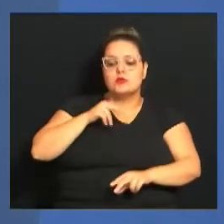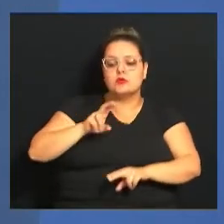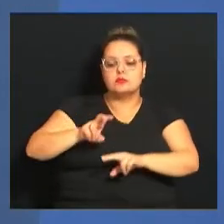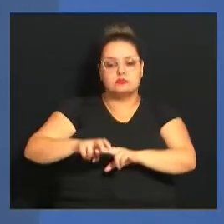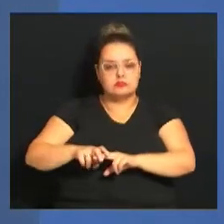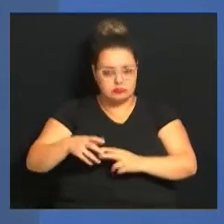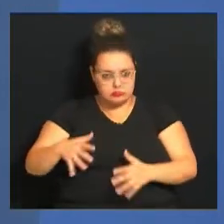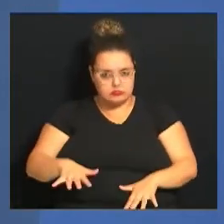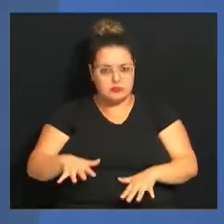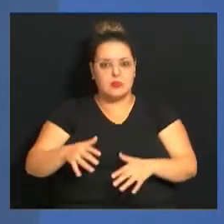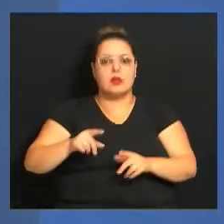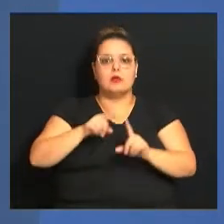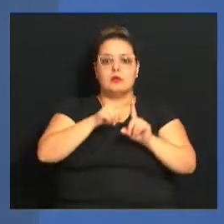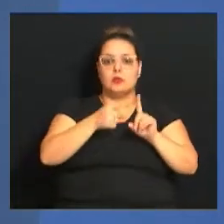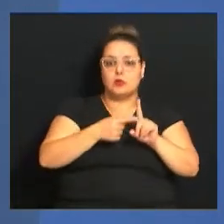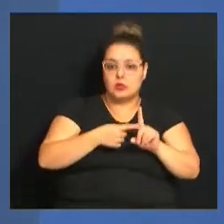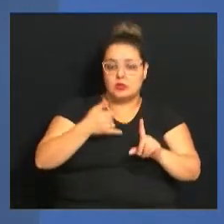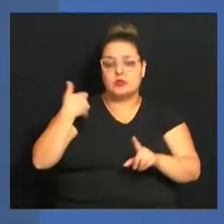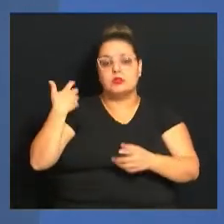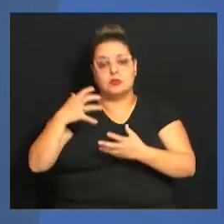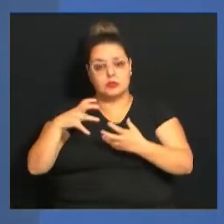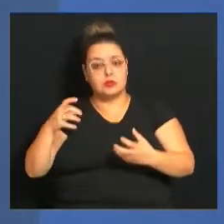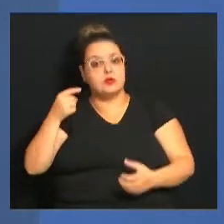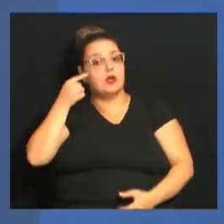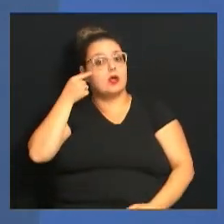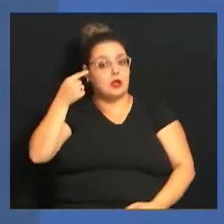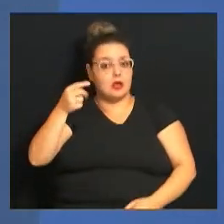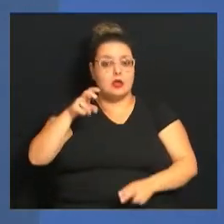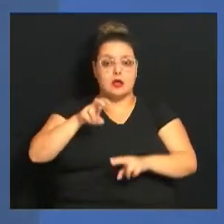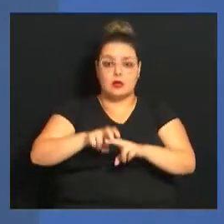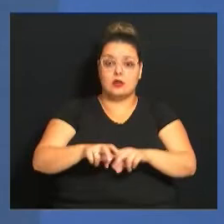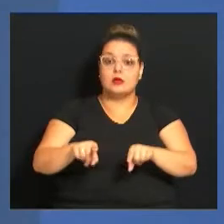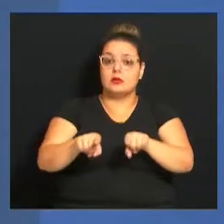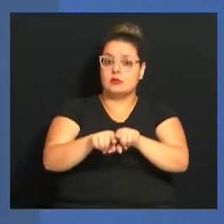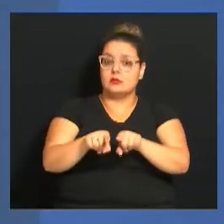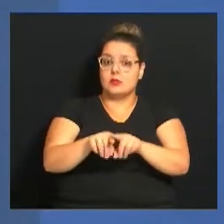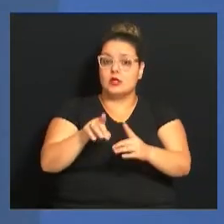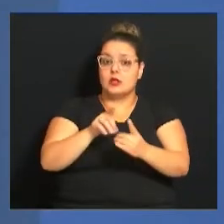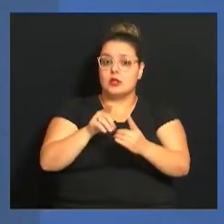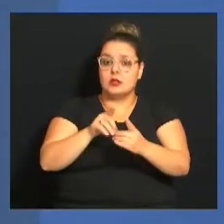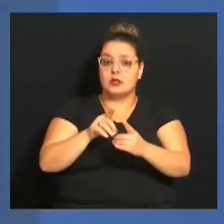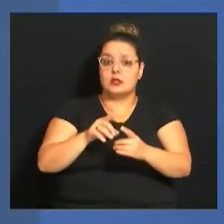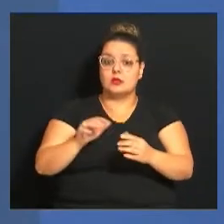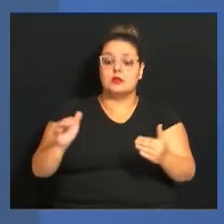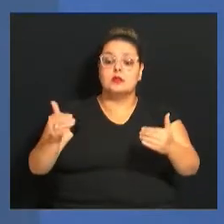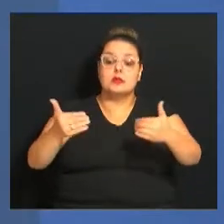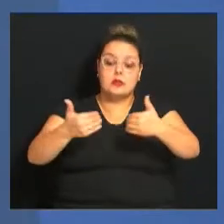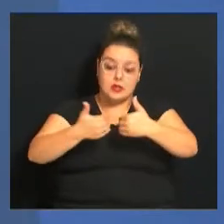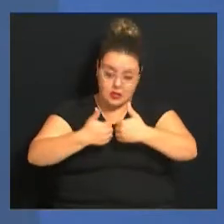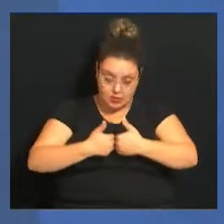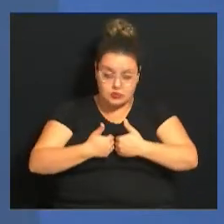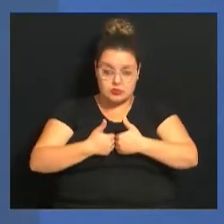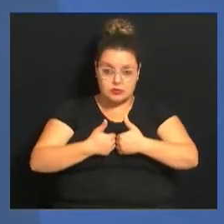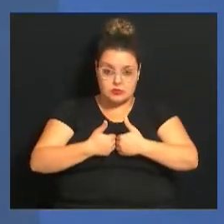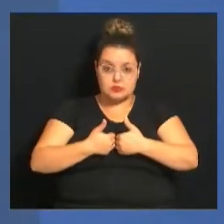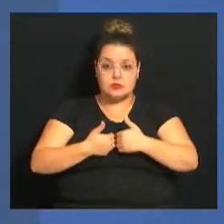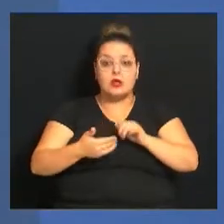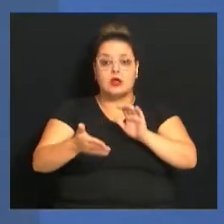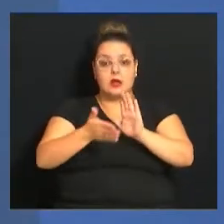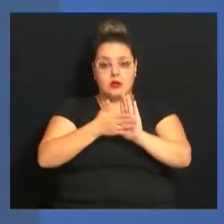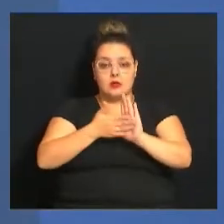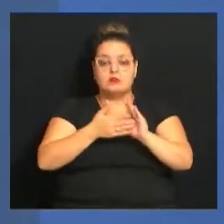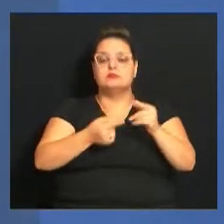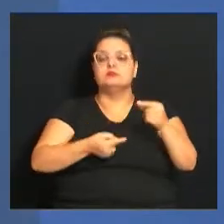grávidas? A ideia é que esses assentos atendam também, por exemplo, aos autistas. E a proposta foi